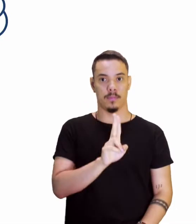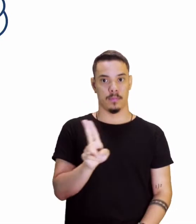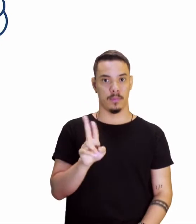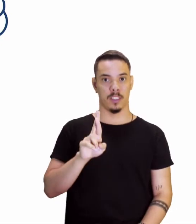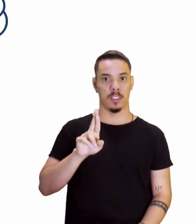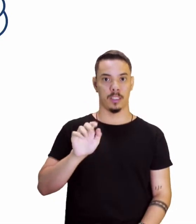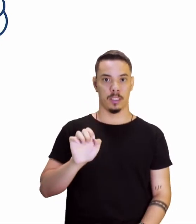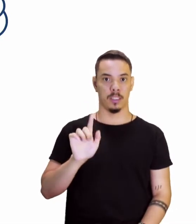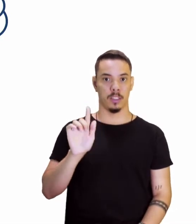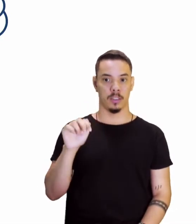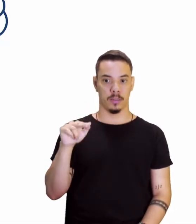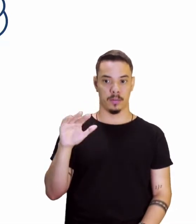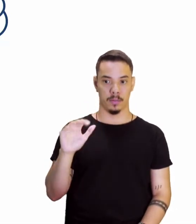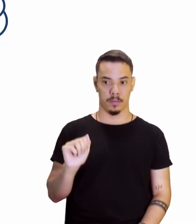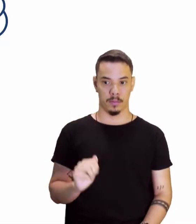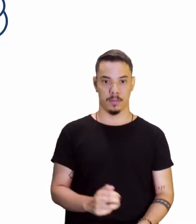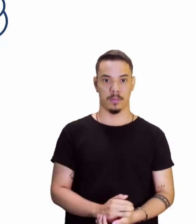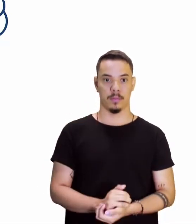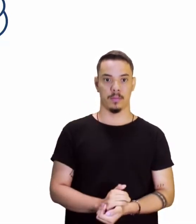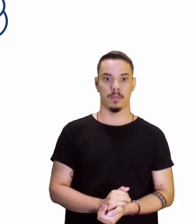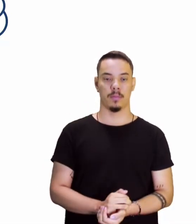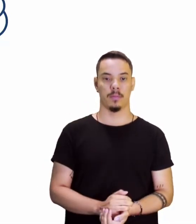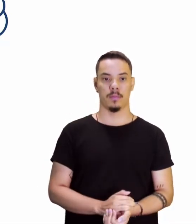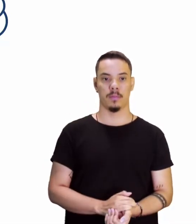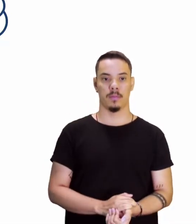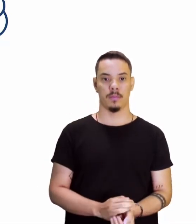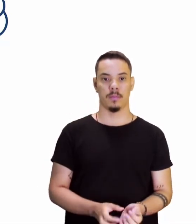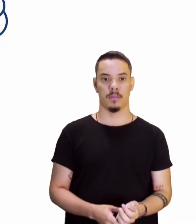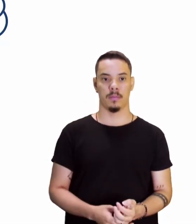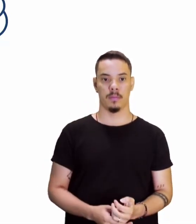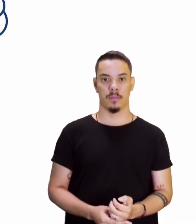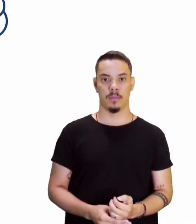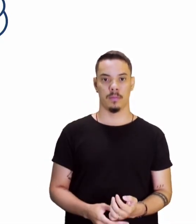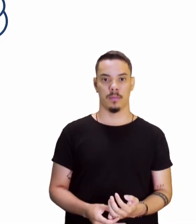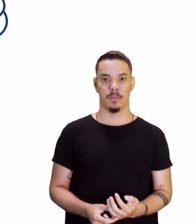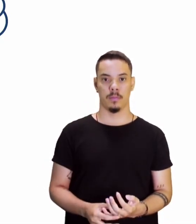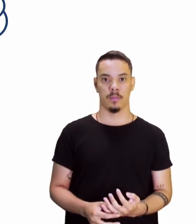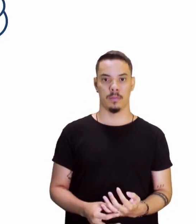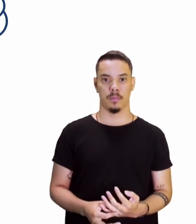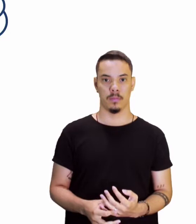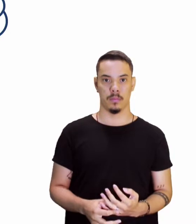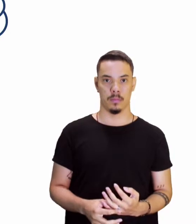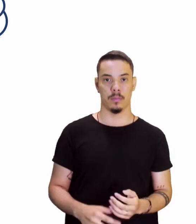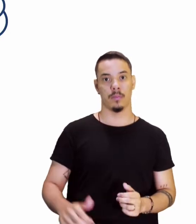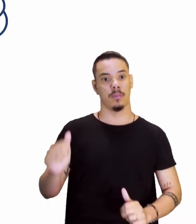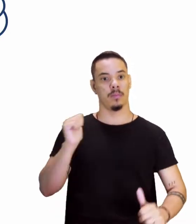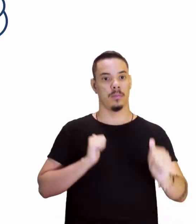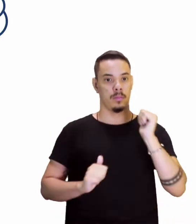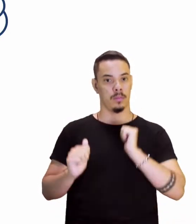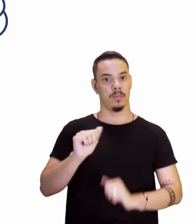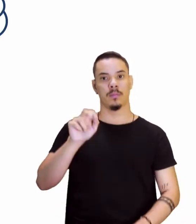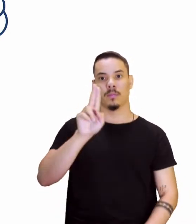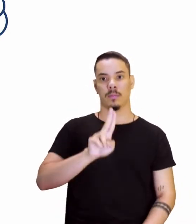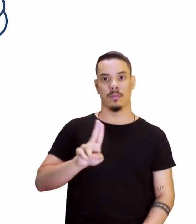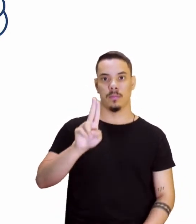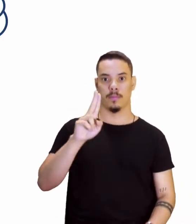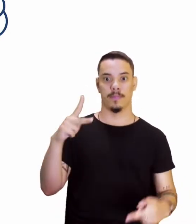nominal. Beleza? Então, aqui o ansioso, usando a preposição